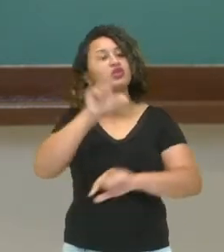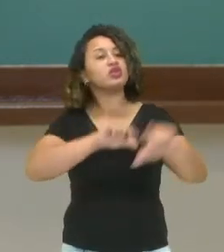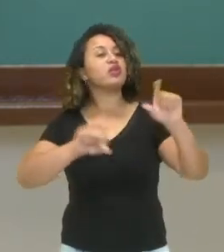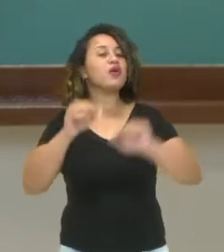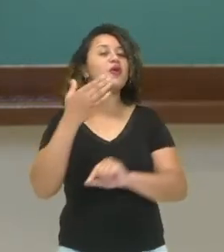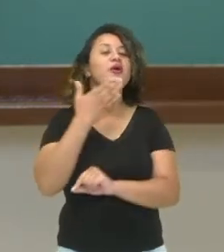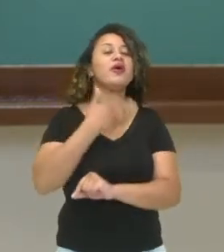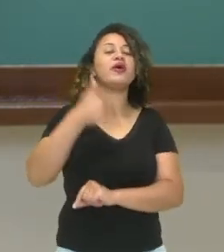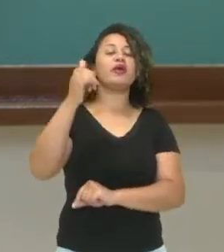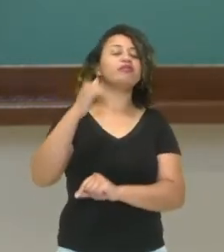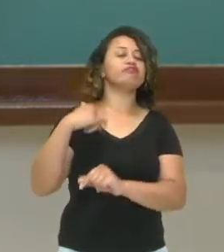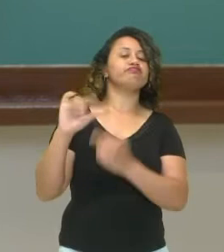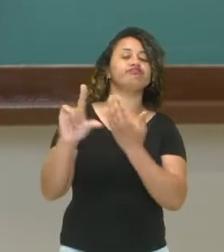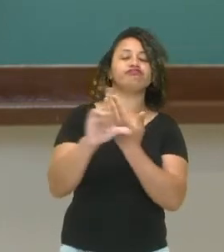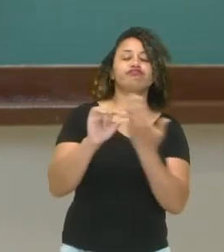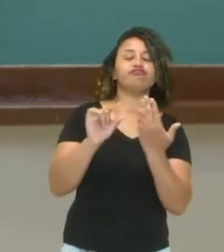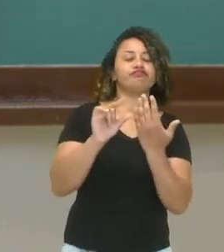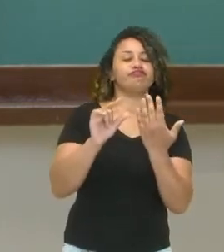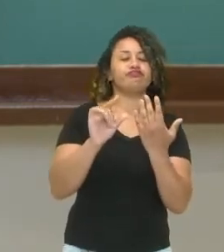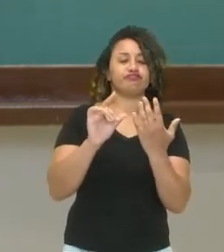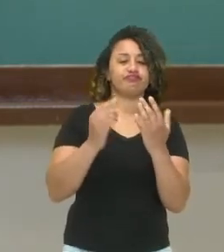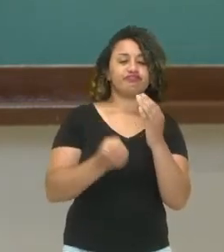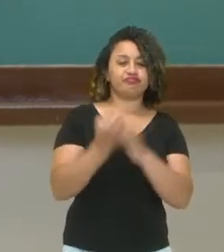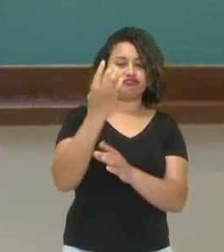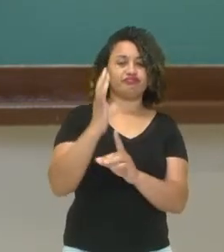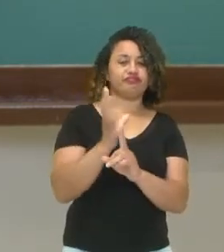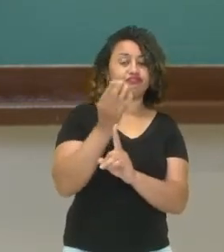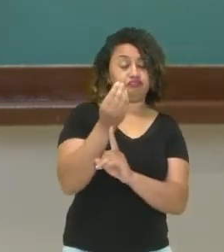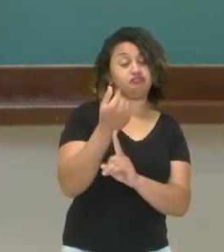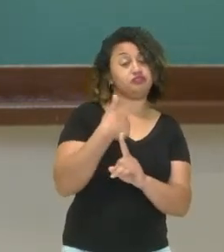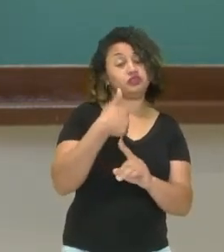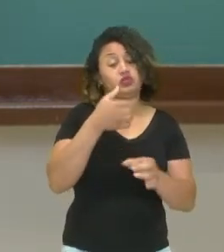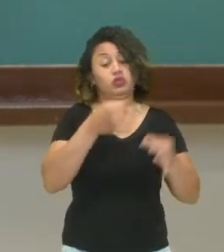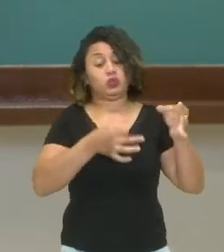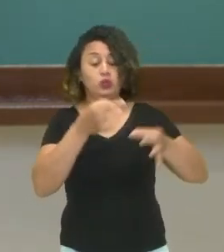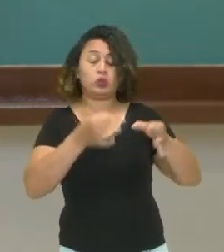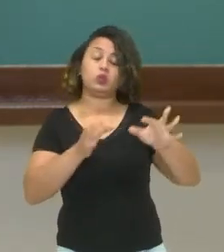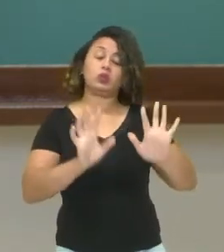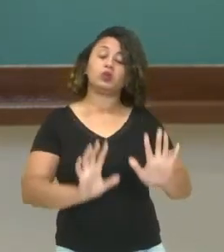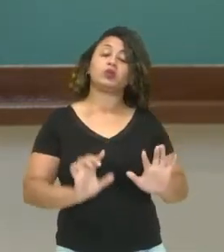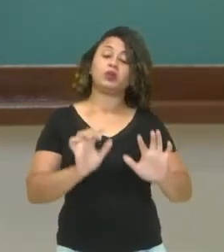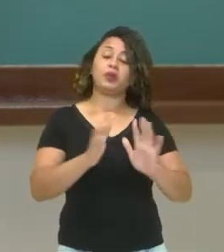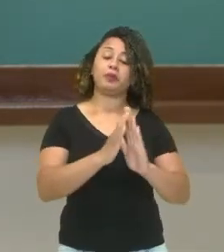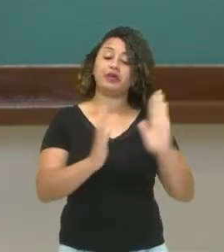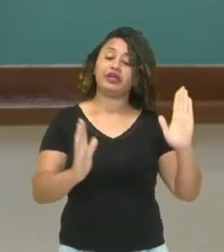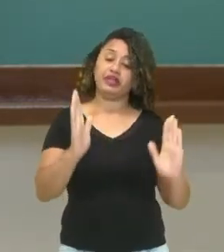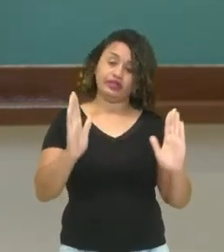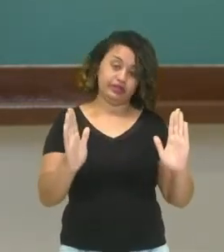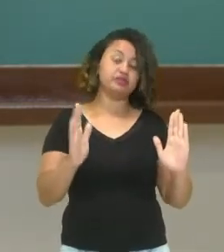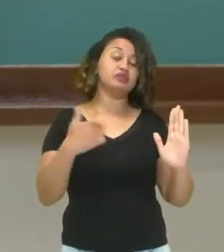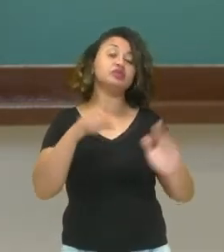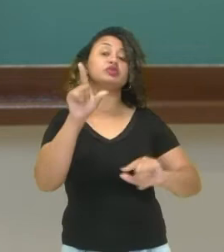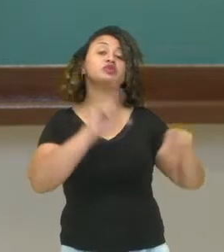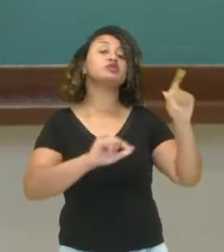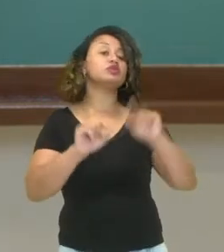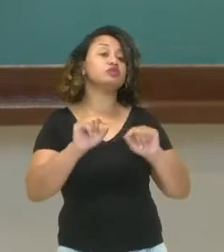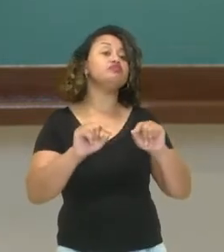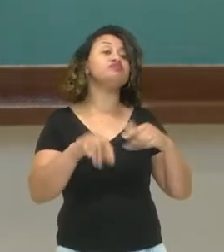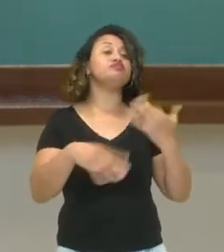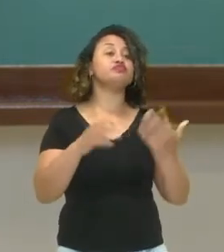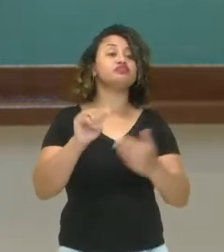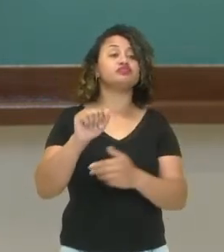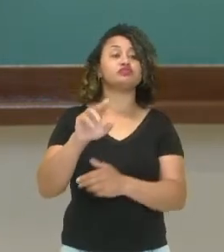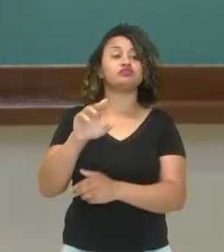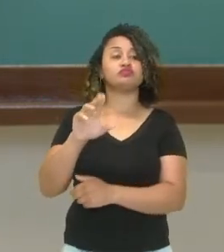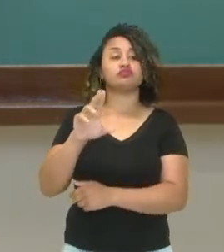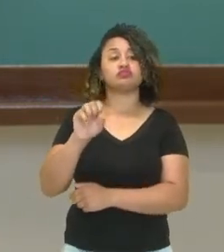melhores artistas segundo os critérios dos juízes, dos jurados da época, né? E Auguste Rodin foi reprovado